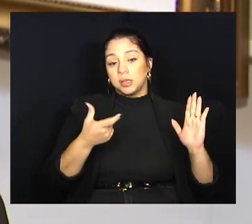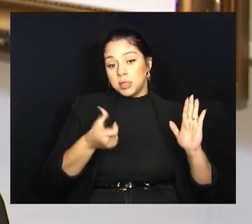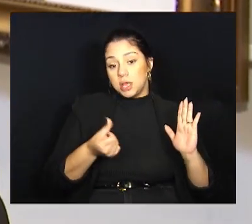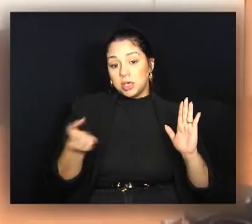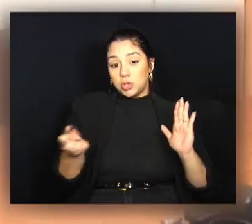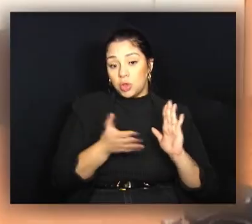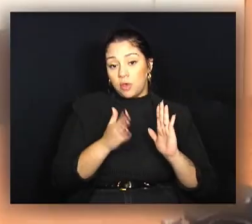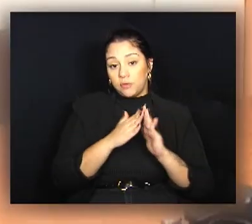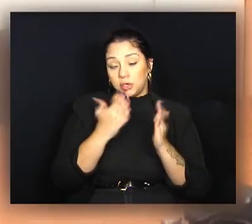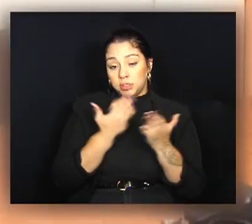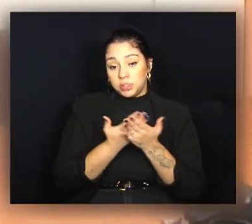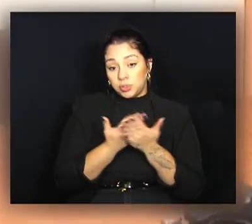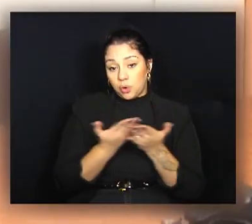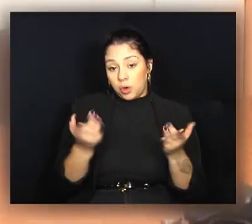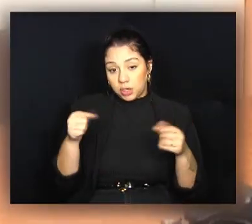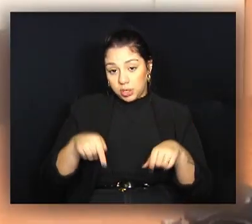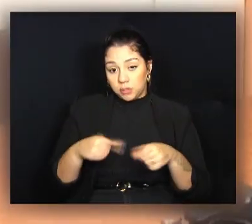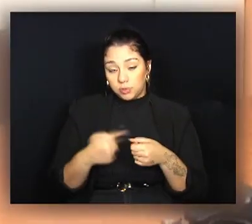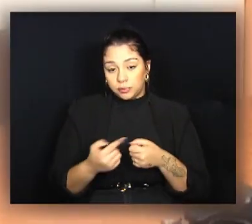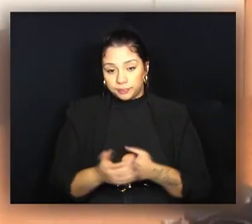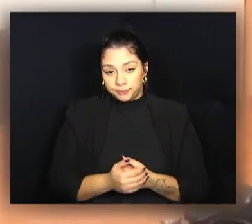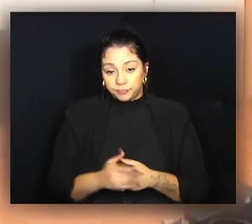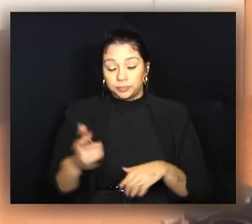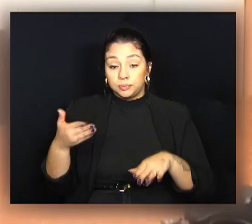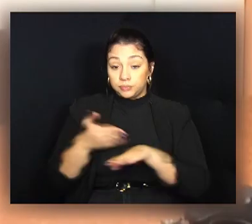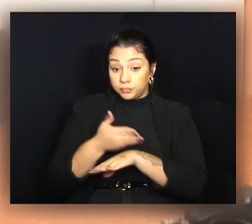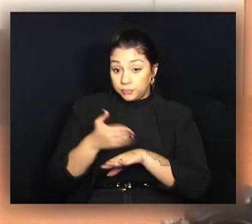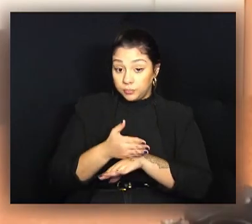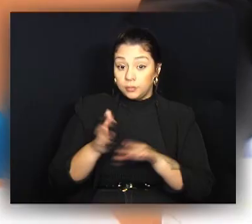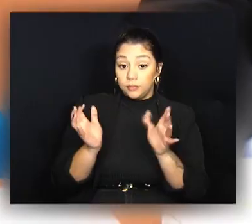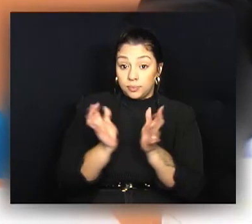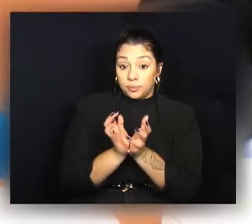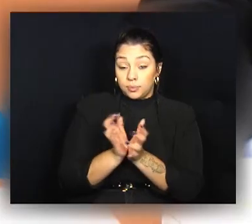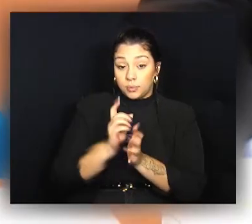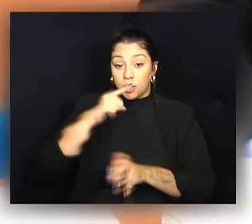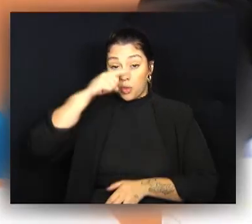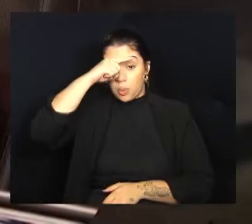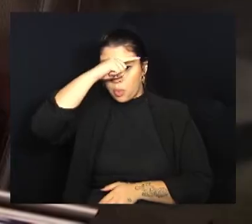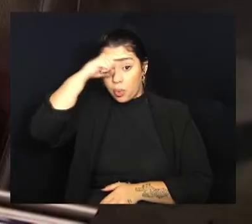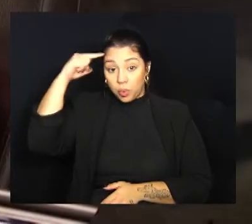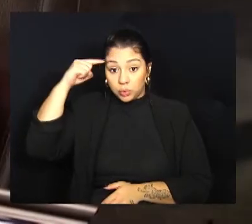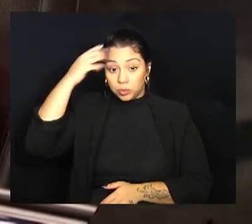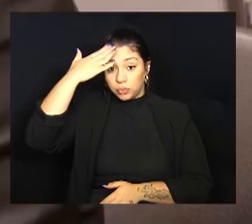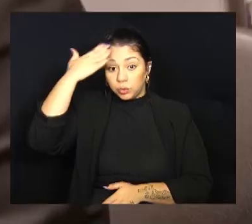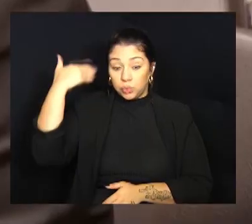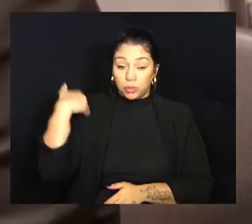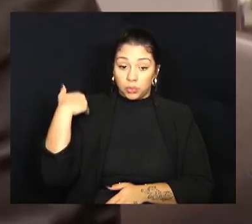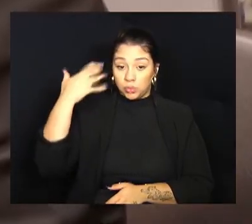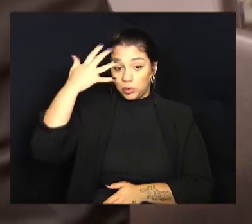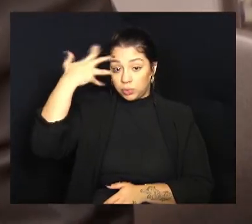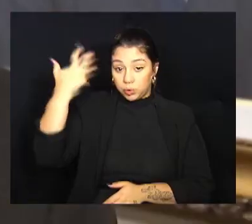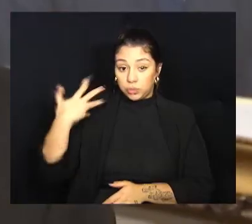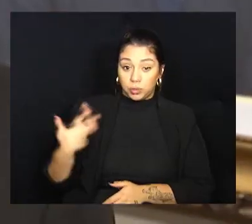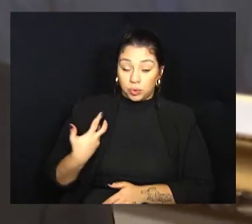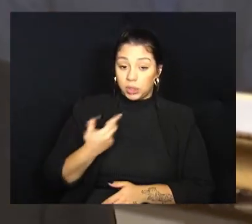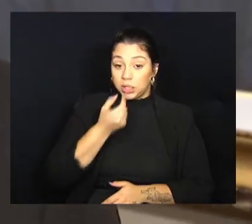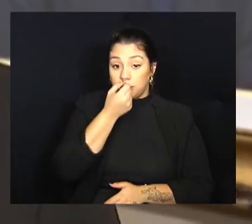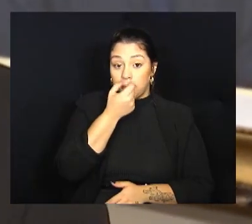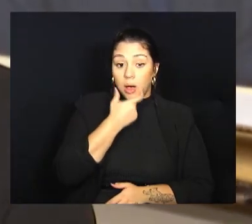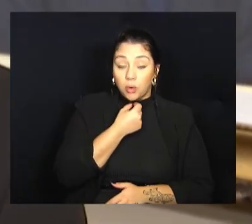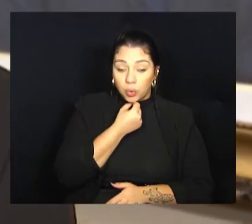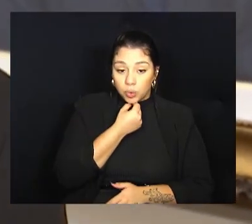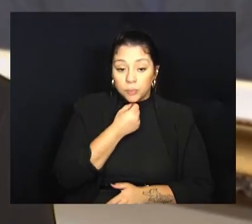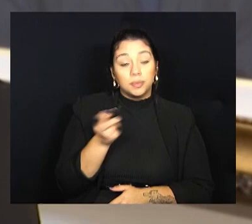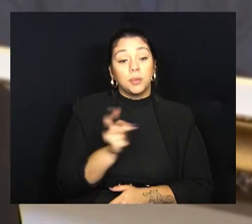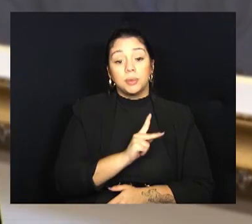nosso município. Completam o colegiado os parlamentares Otto Alejandro, Débora Palermo, Guida Calisto e Marrom Cunha. O